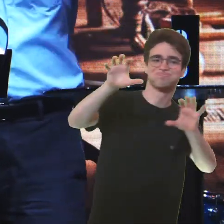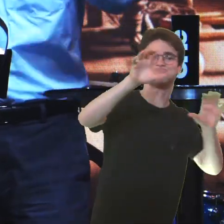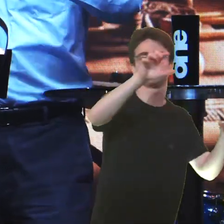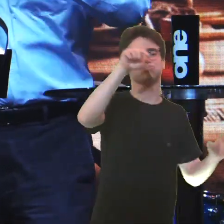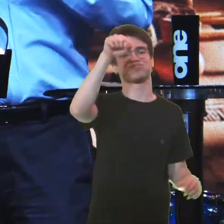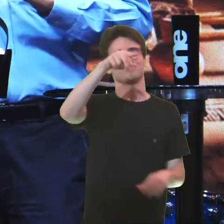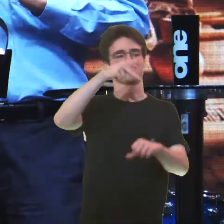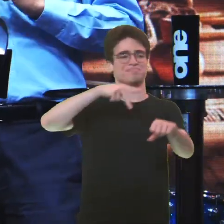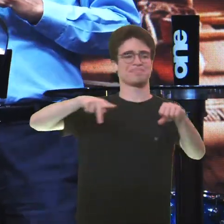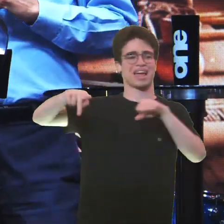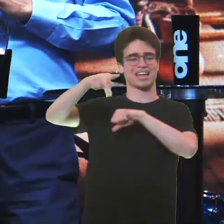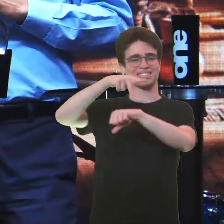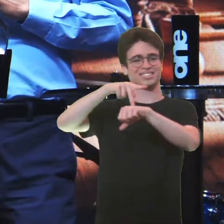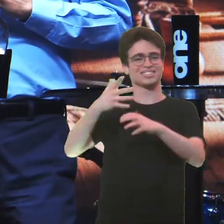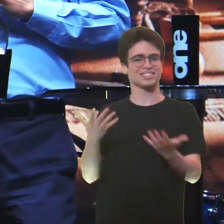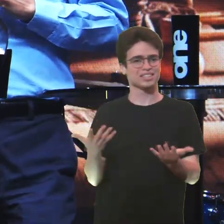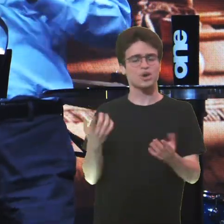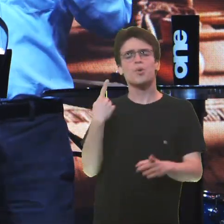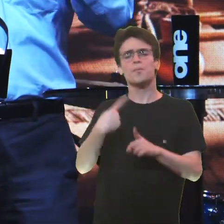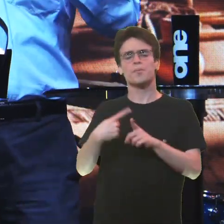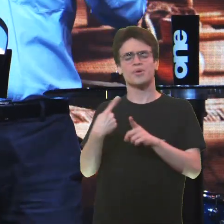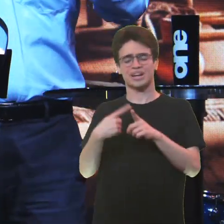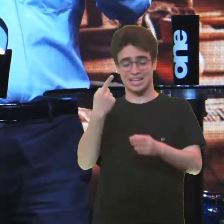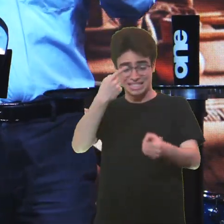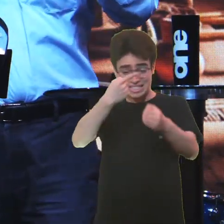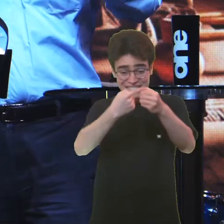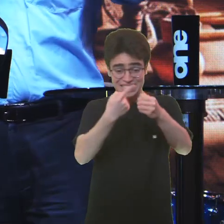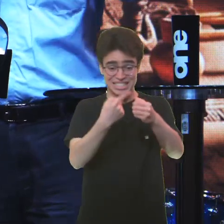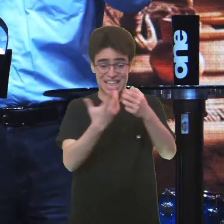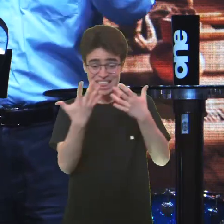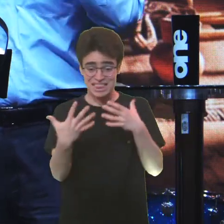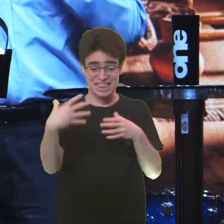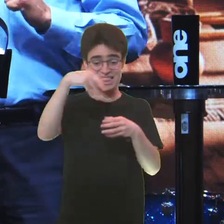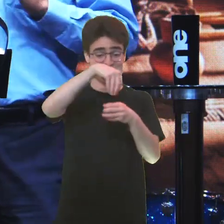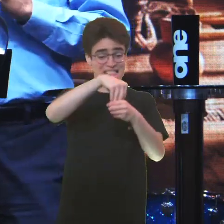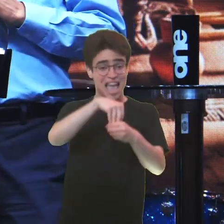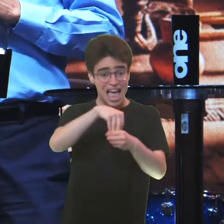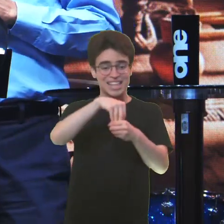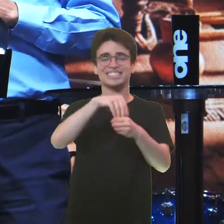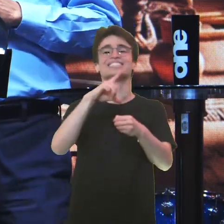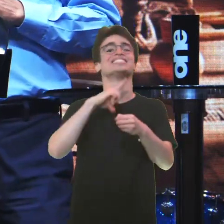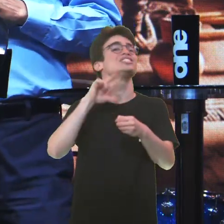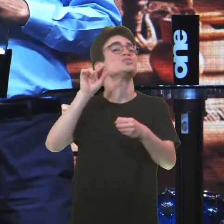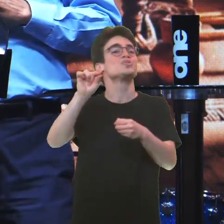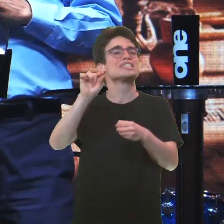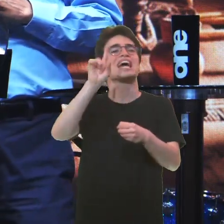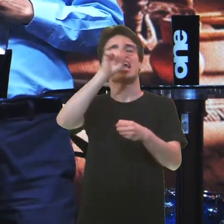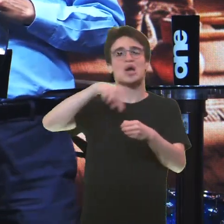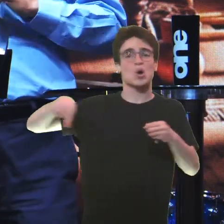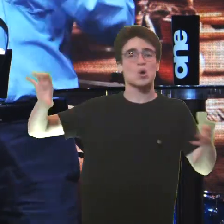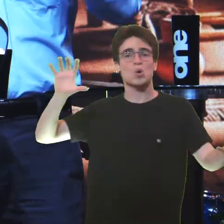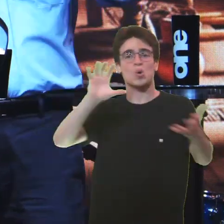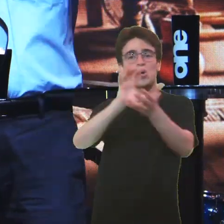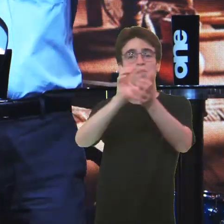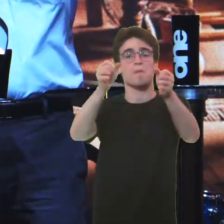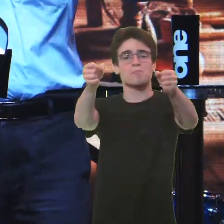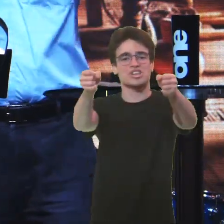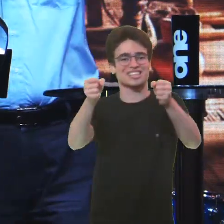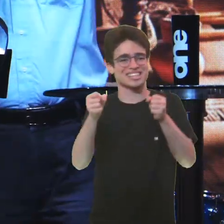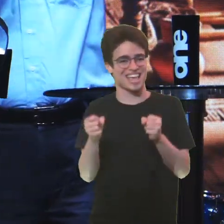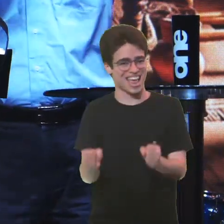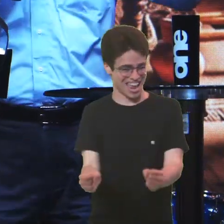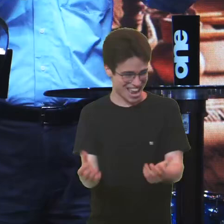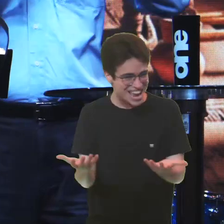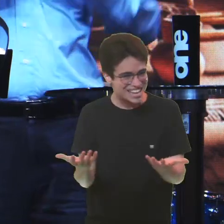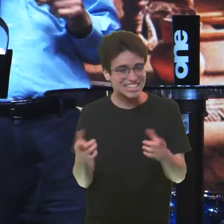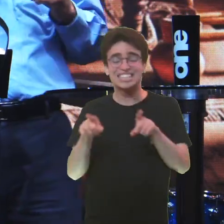Porque en las ciudades Porque nas cidades es donde están los centros de poder. é onde estão os centros de poder. Es donde está la